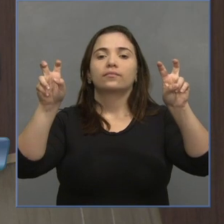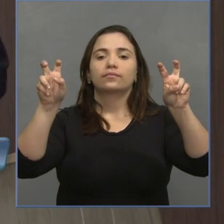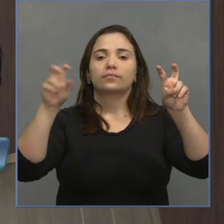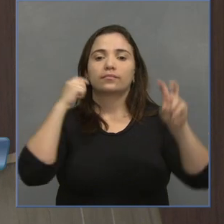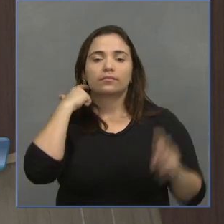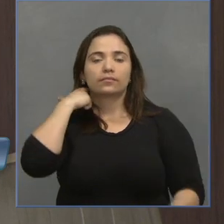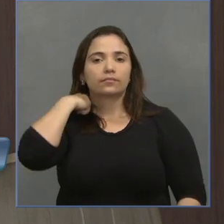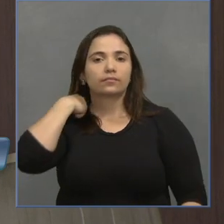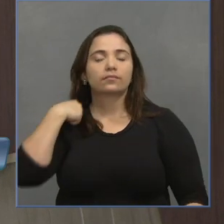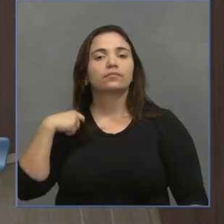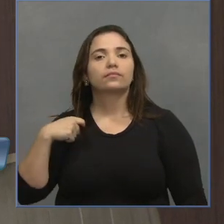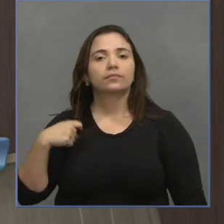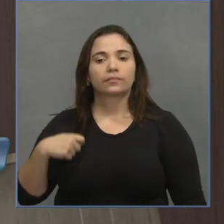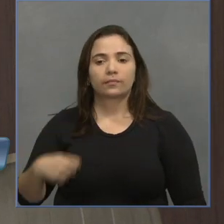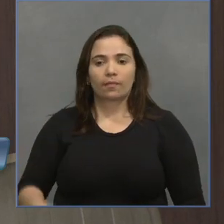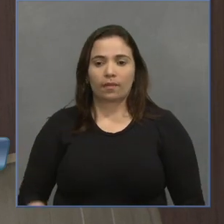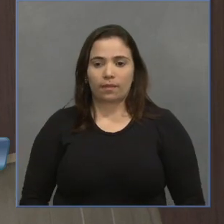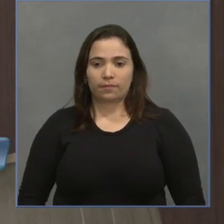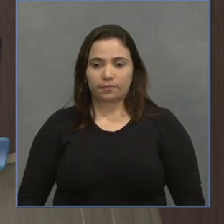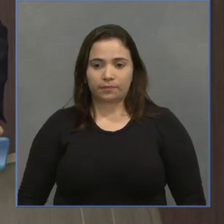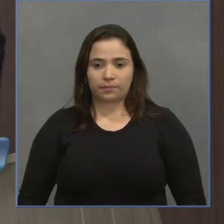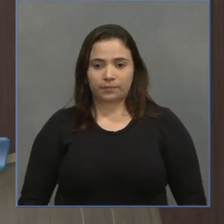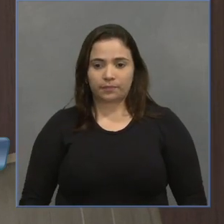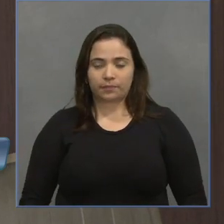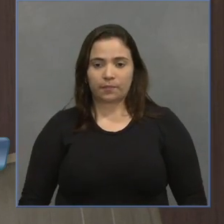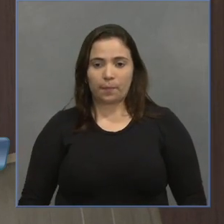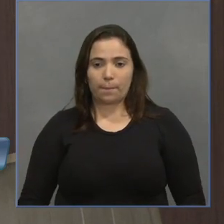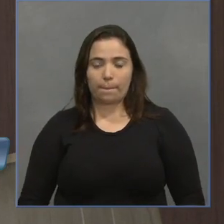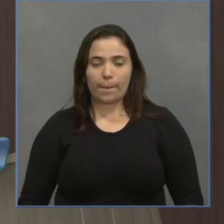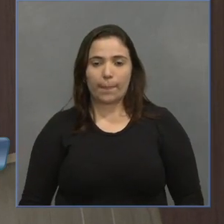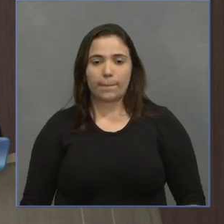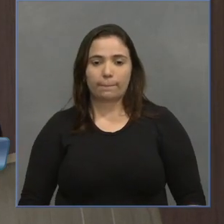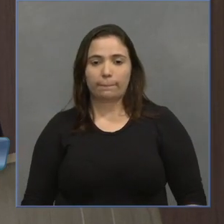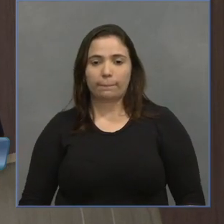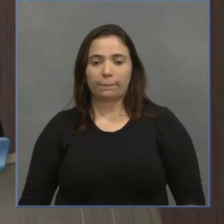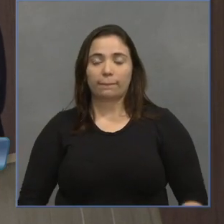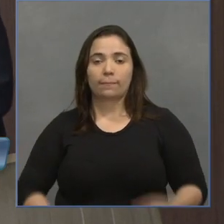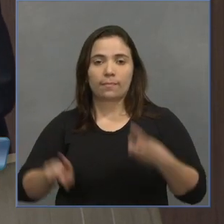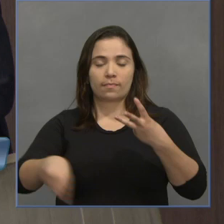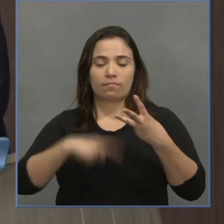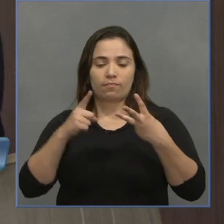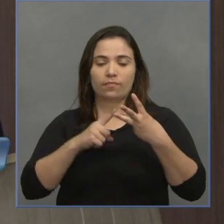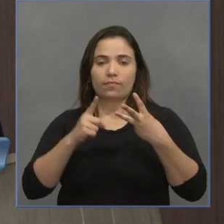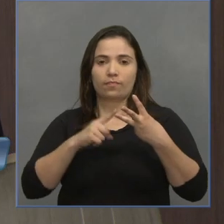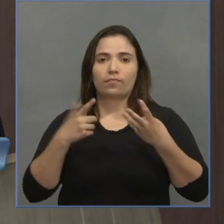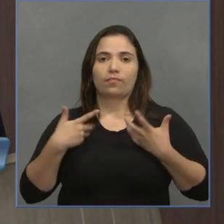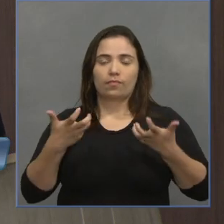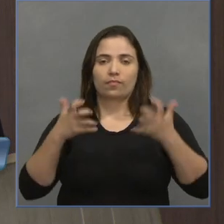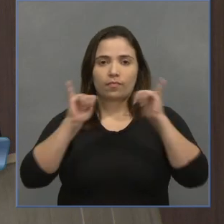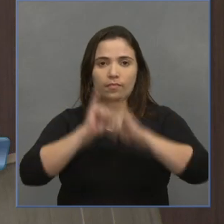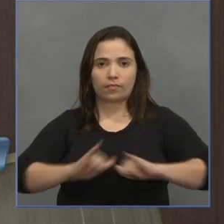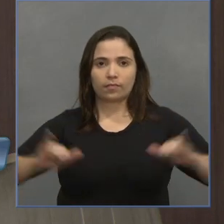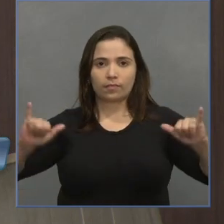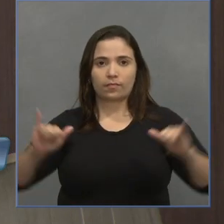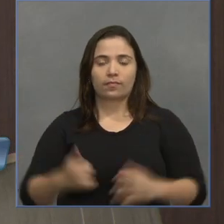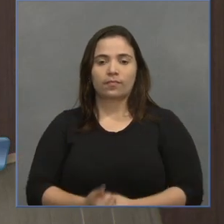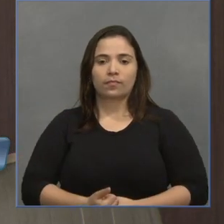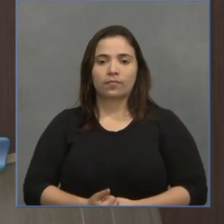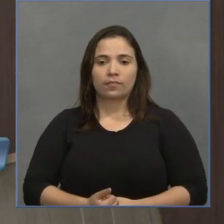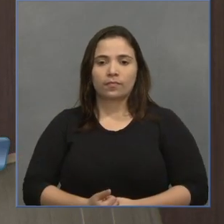primeira de classificação, a classificação do uso. O terceiro ponto que eu gostaria de dizer é